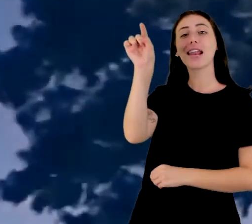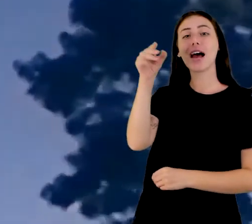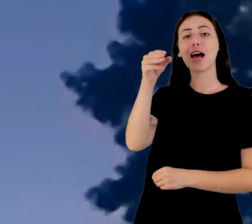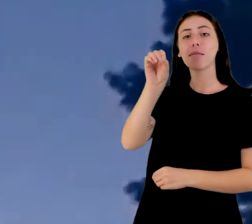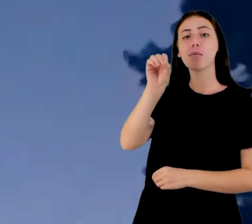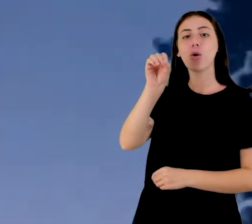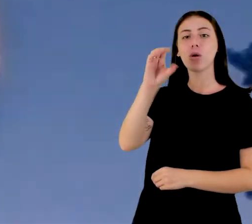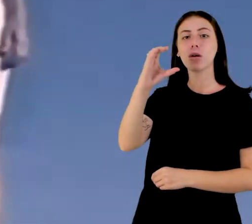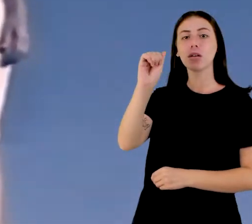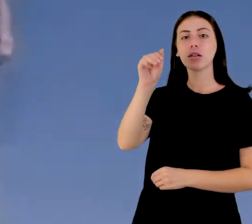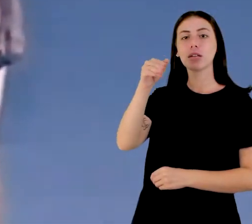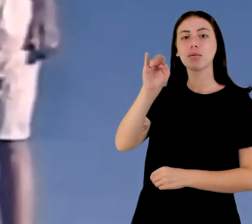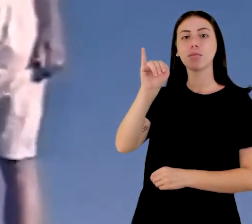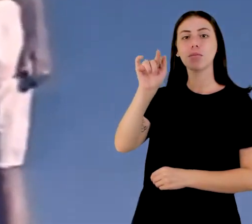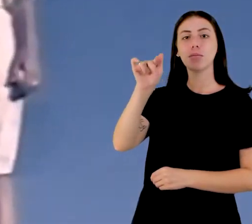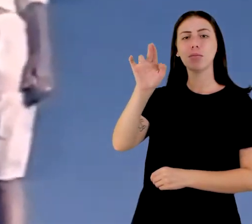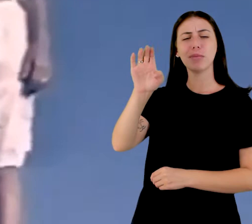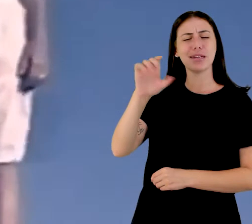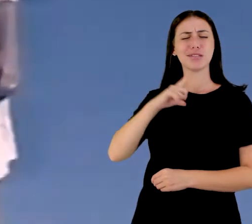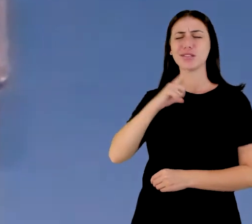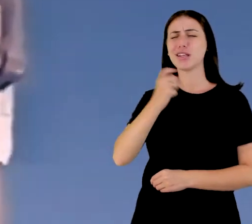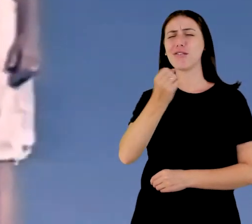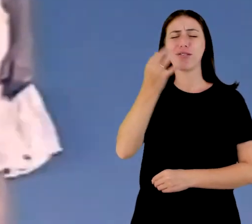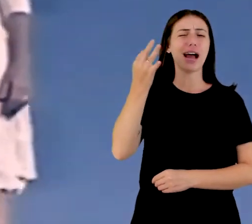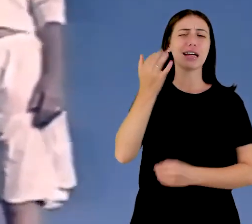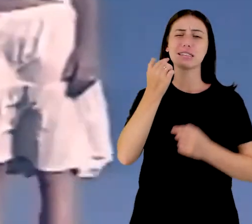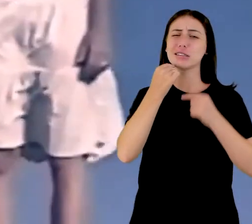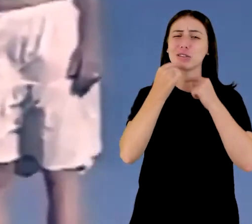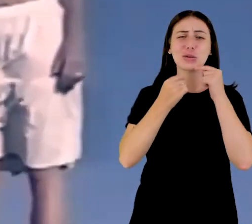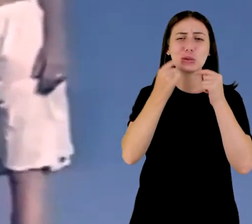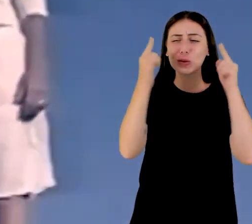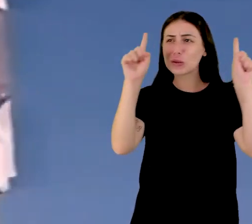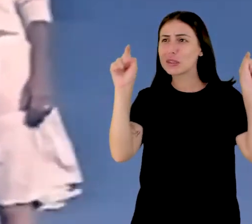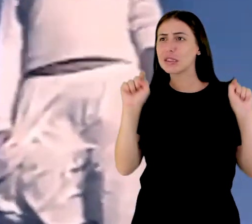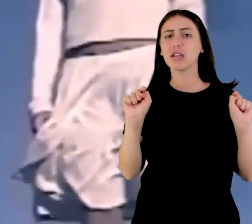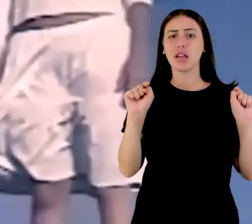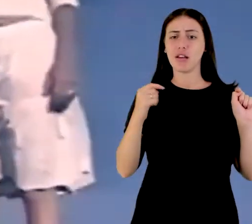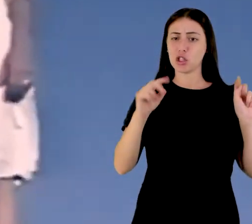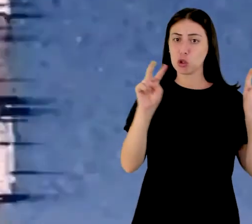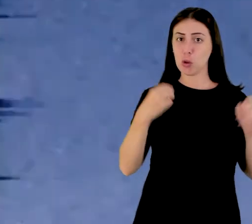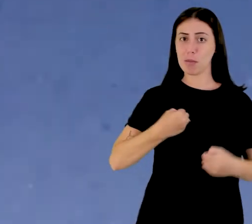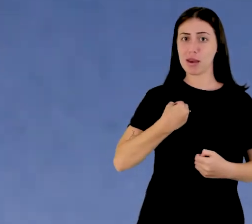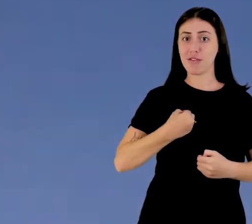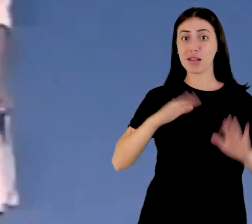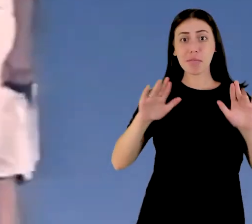Eu tive muitas dúvidas na vida, mas nunca me passou pela cabeça questionar se eu era ou não mulher.